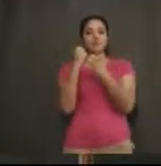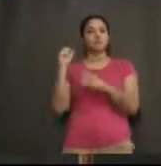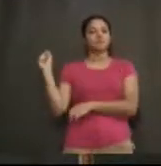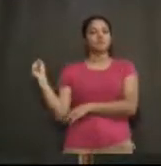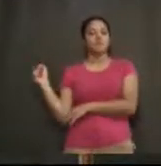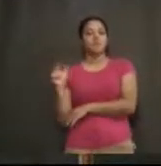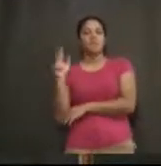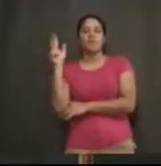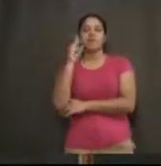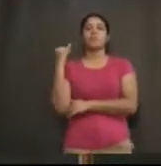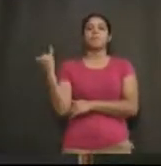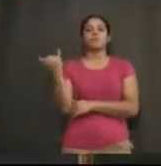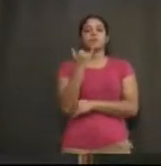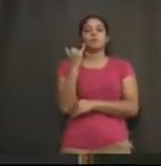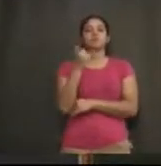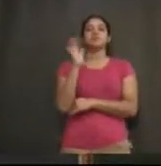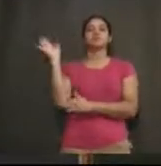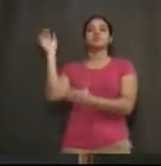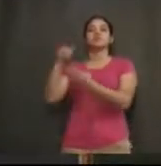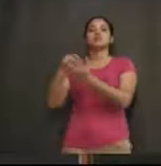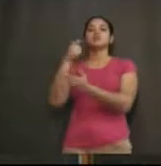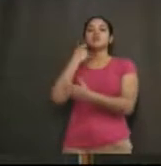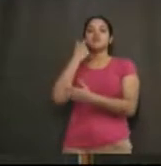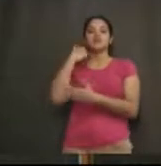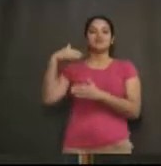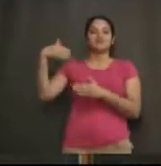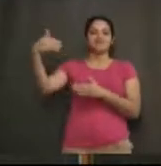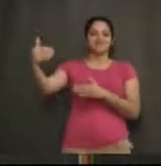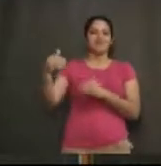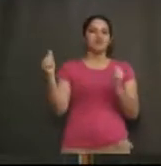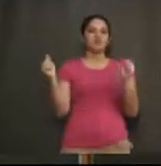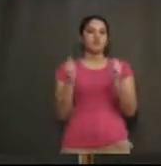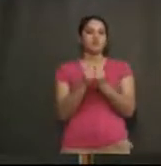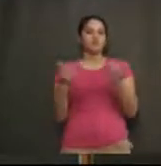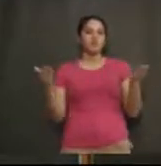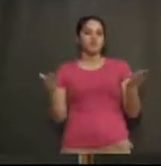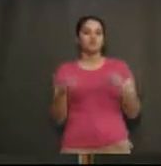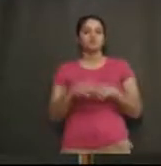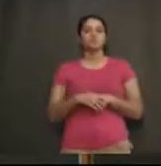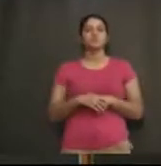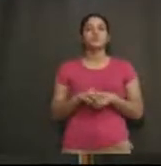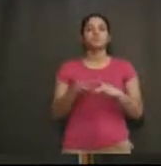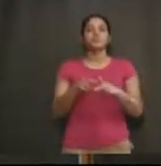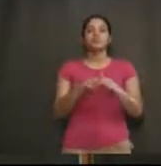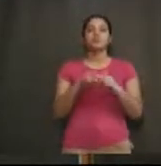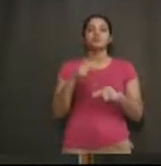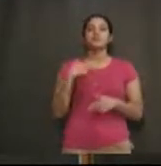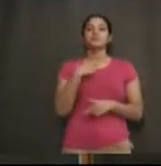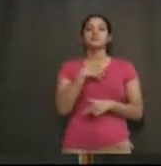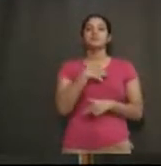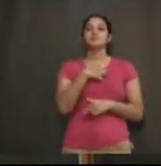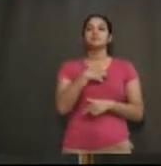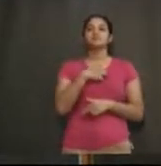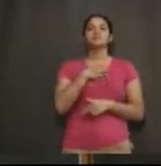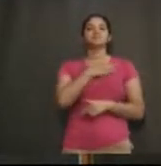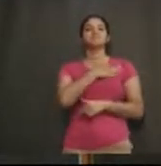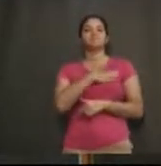ser maravilhoso até sexta-feira estarmos todos juntos. Então, é com um grande prazer que nós